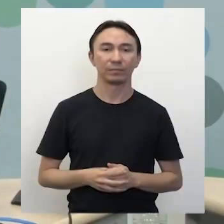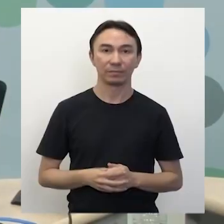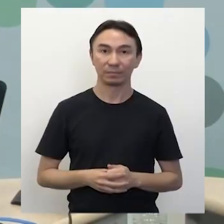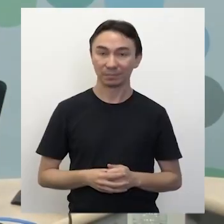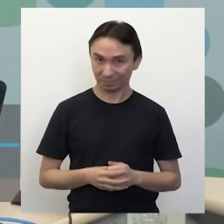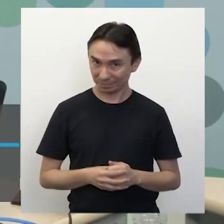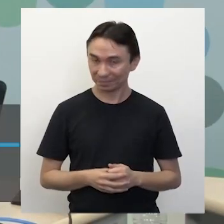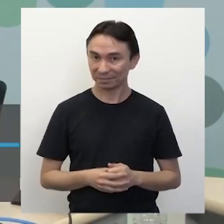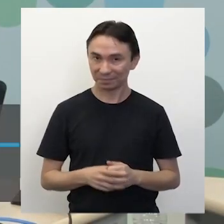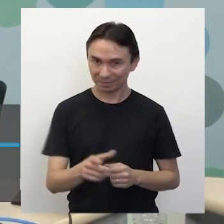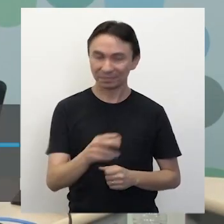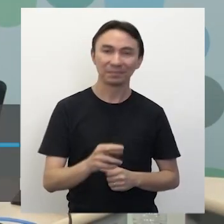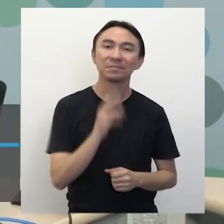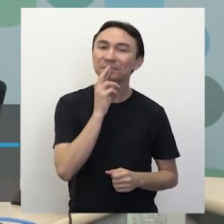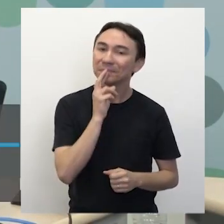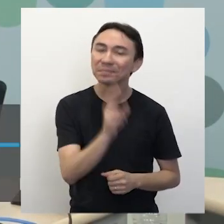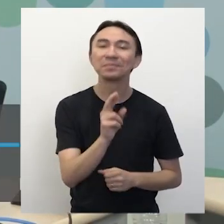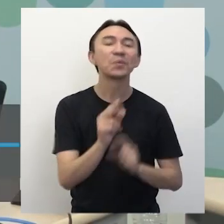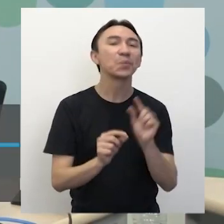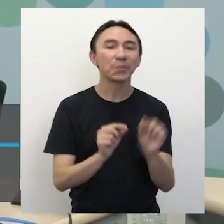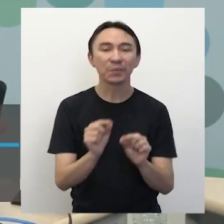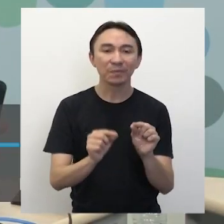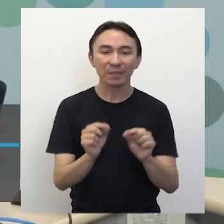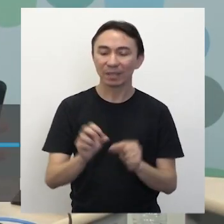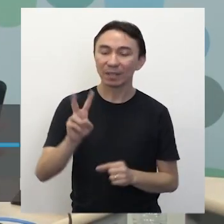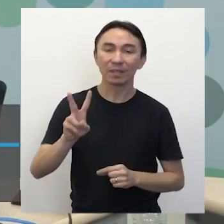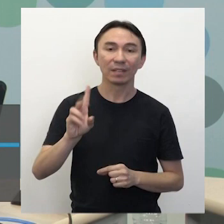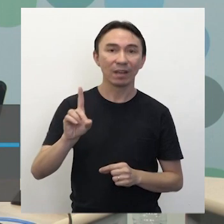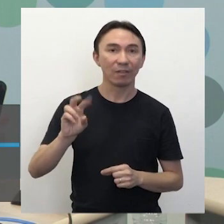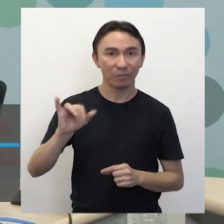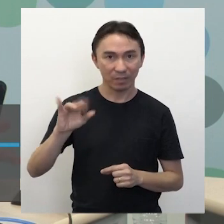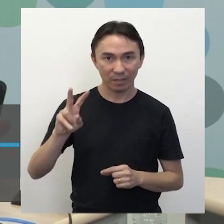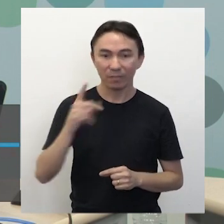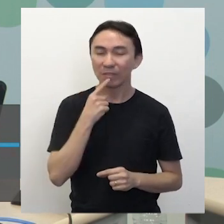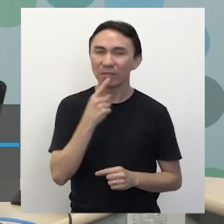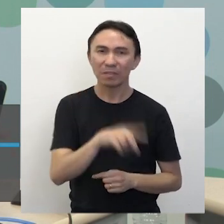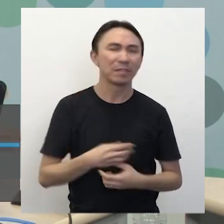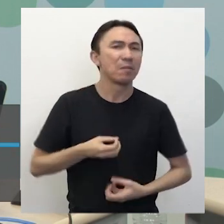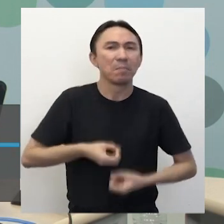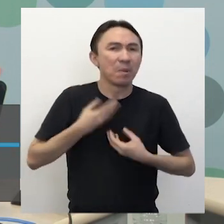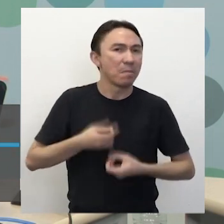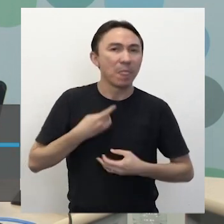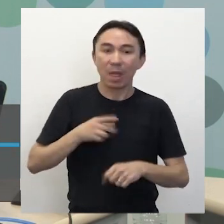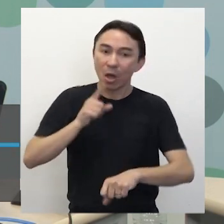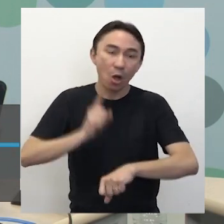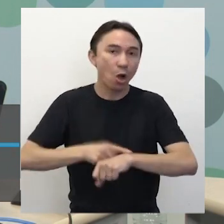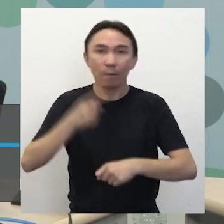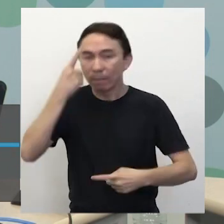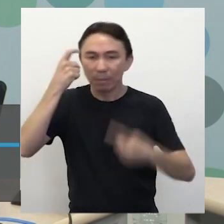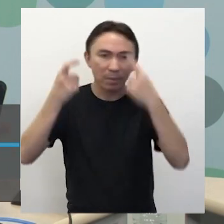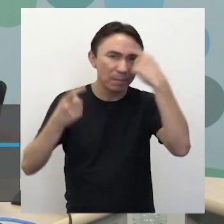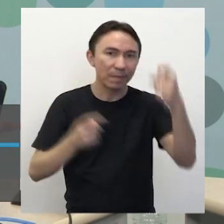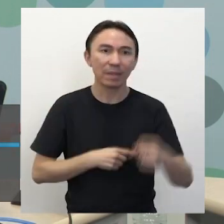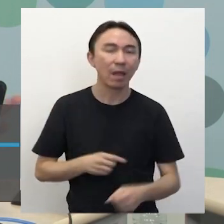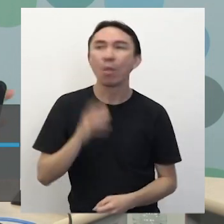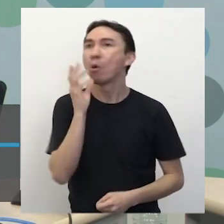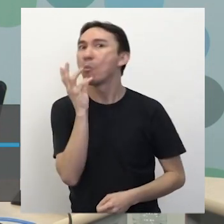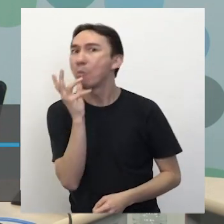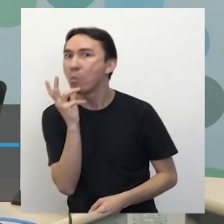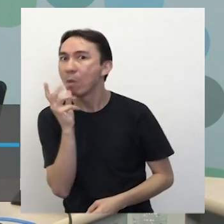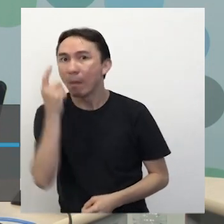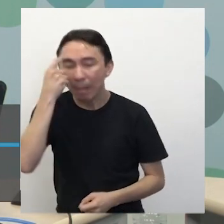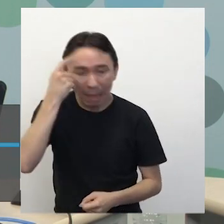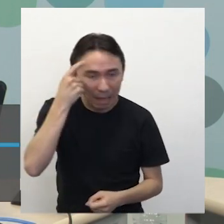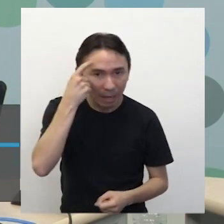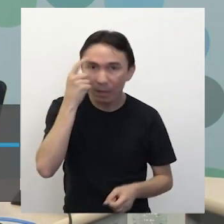Vamos lá, respostas de vocês. O Davi falou saber fazer versos improvisados, sem demorar para pensar. É verdade, eu participei de uma batalha,